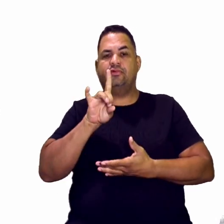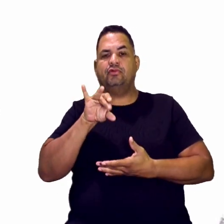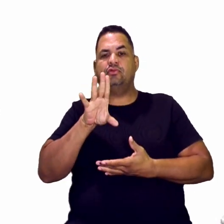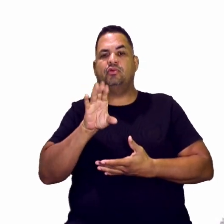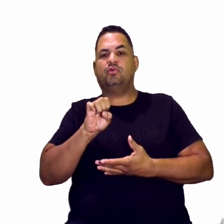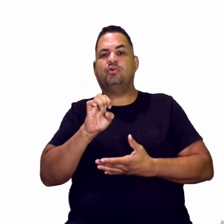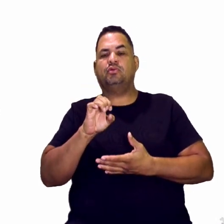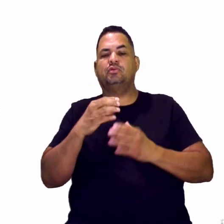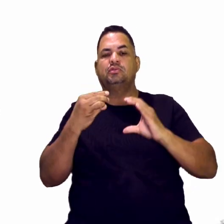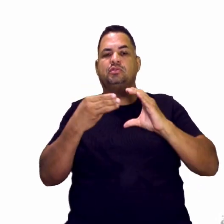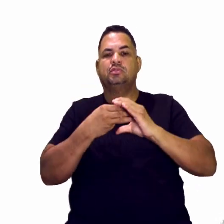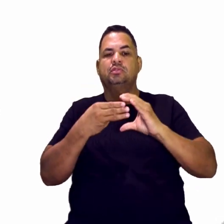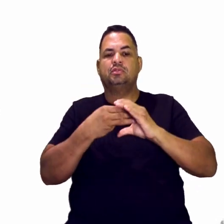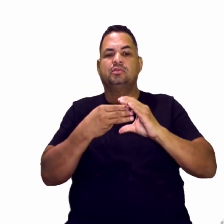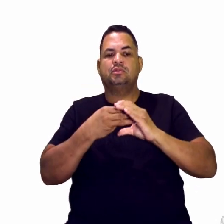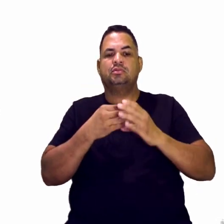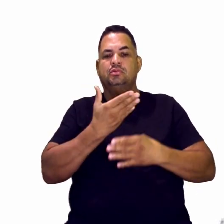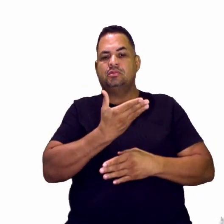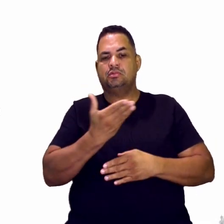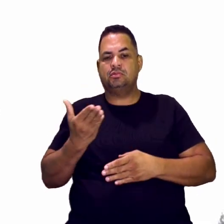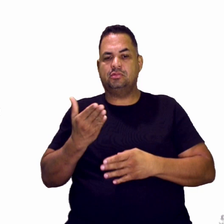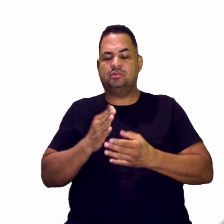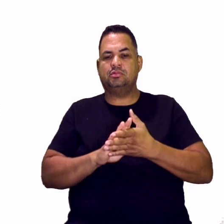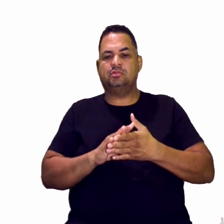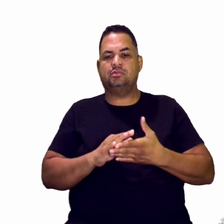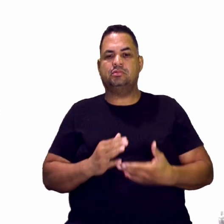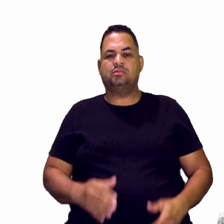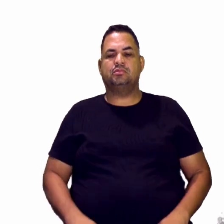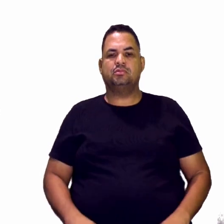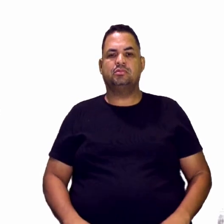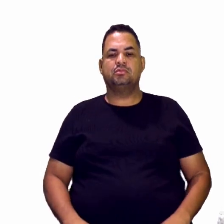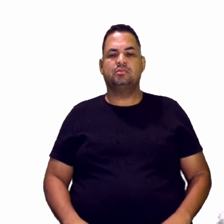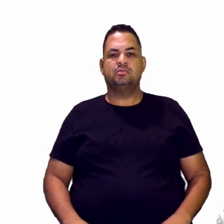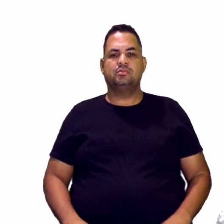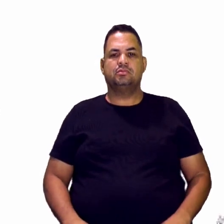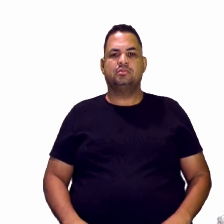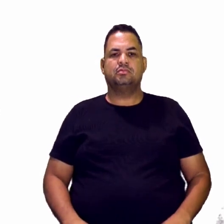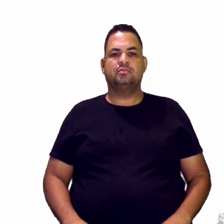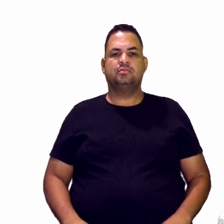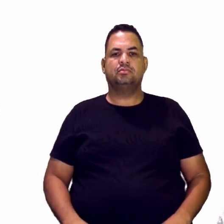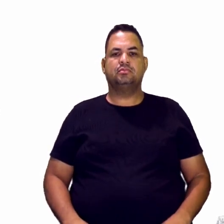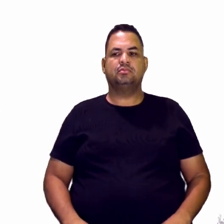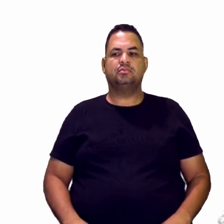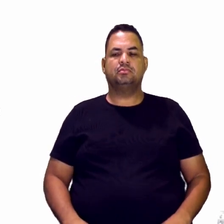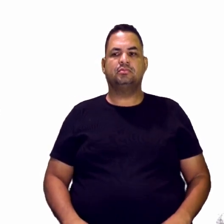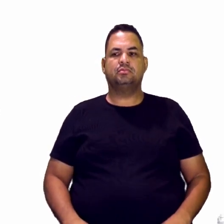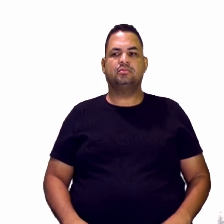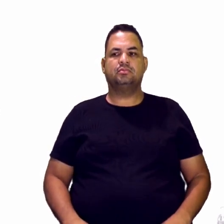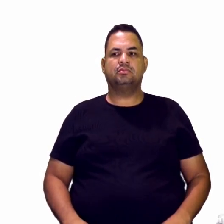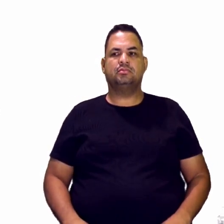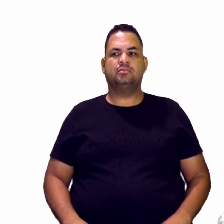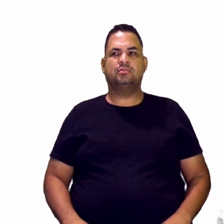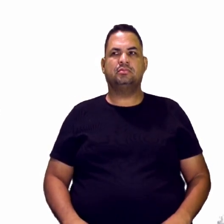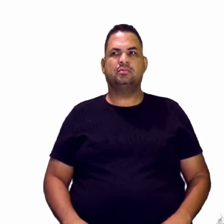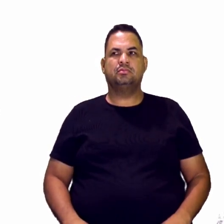e membrana plasmática. Aqui embaixo a gente está dando a definição de membrana plasmática, tá bom?